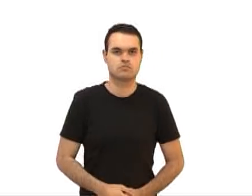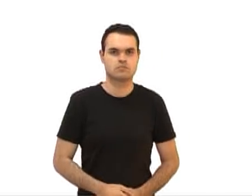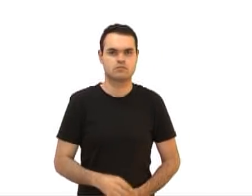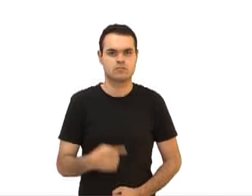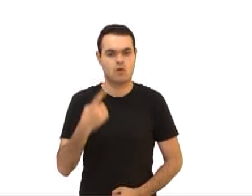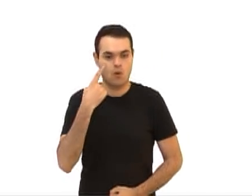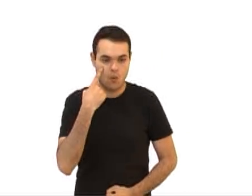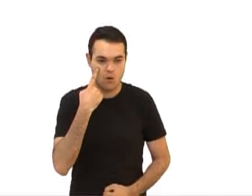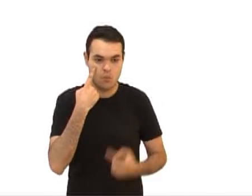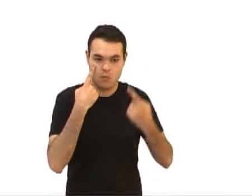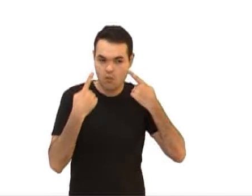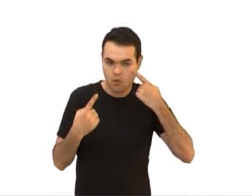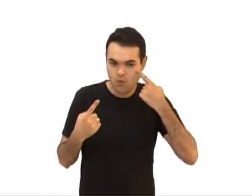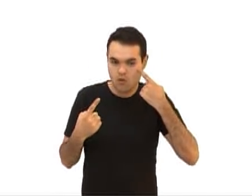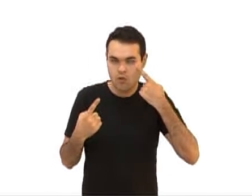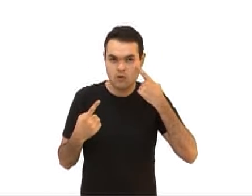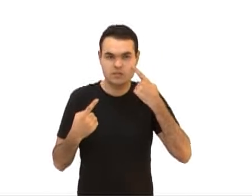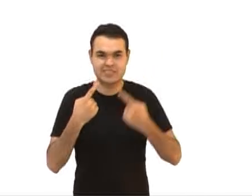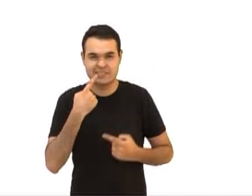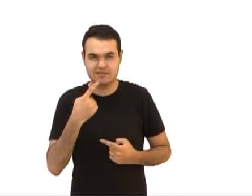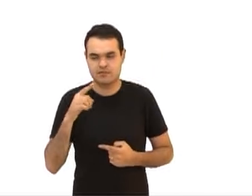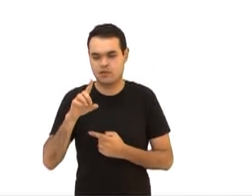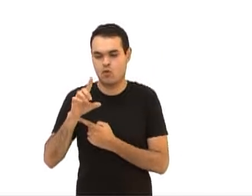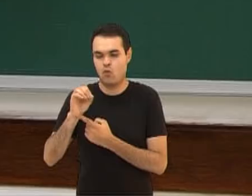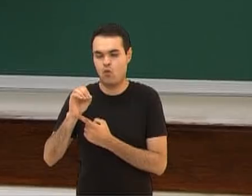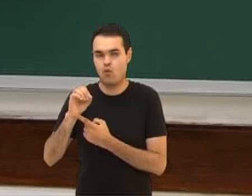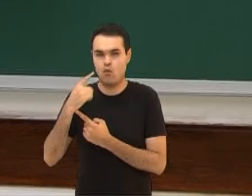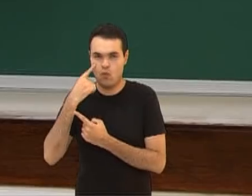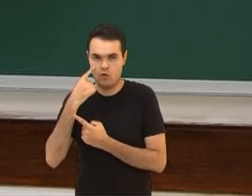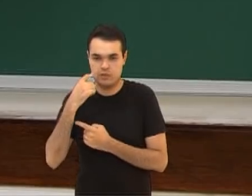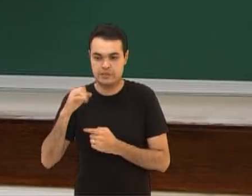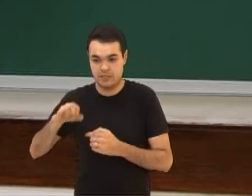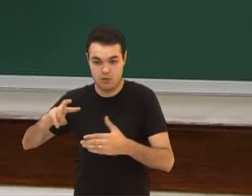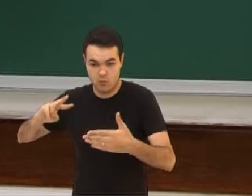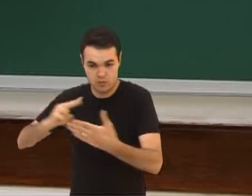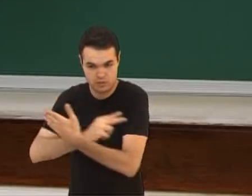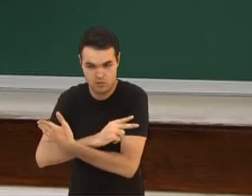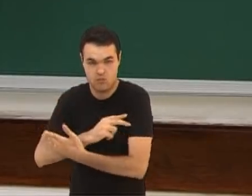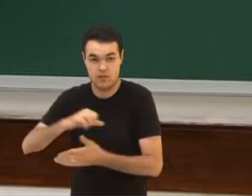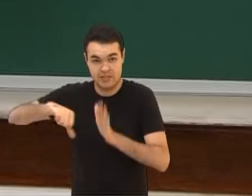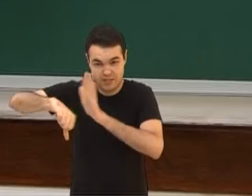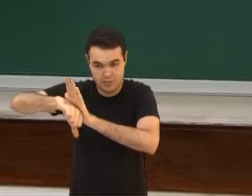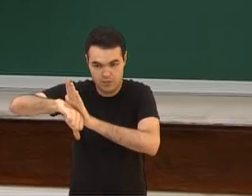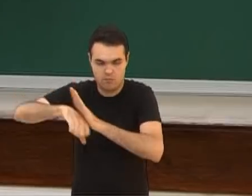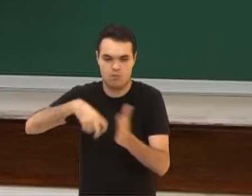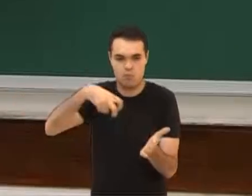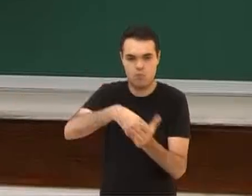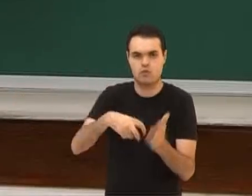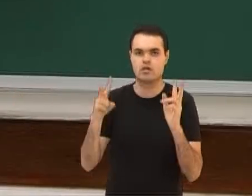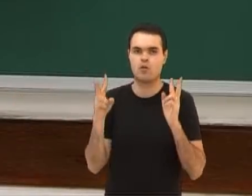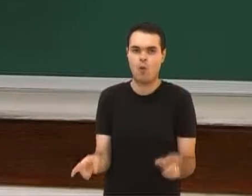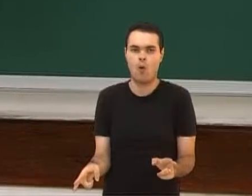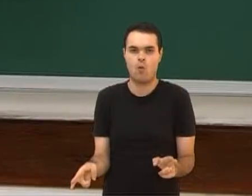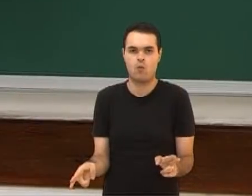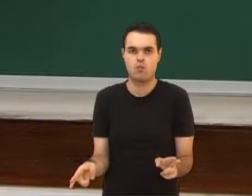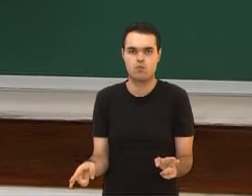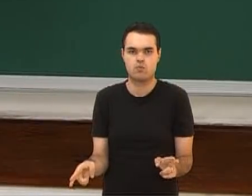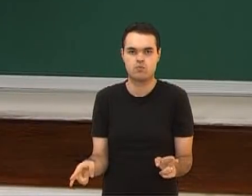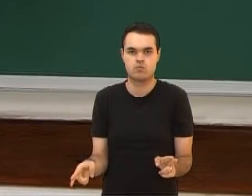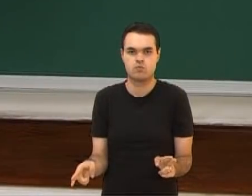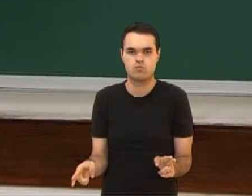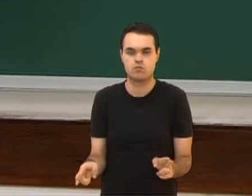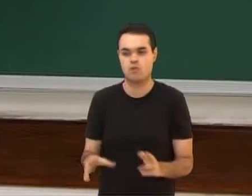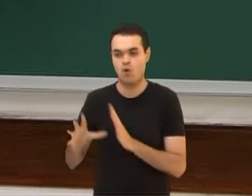por olho, dente por dente, né? Com o crime proporcional cometido, ele era punido da mesma maneira, né?